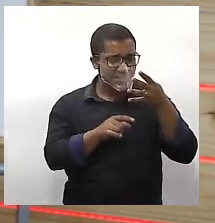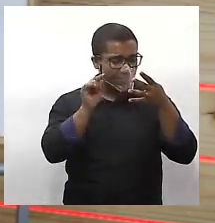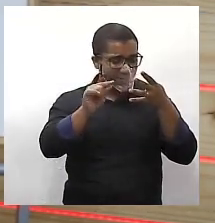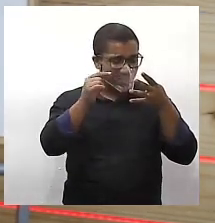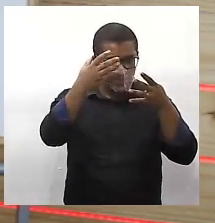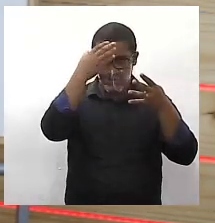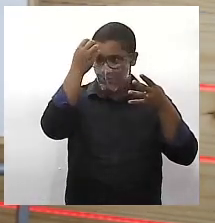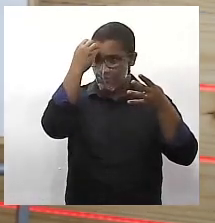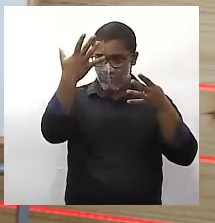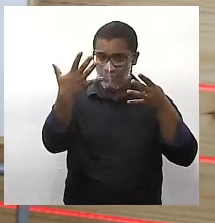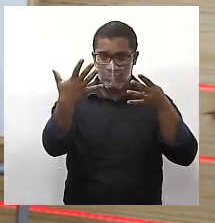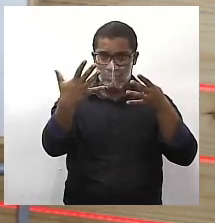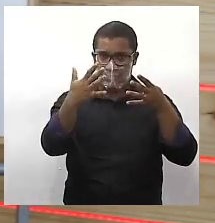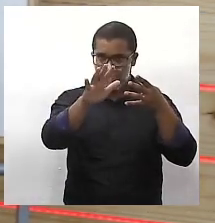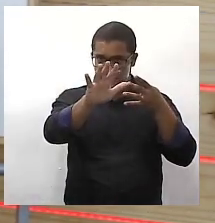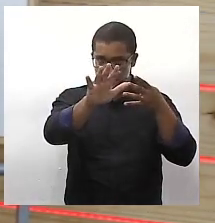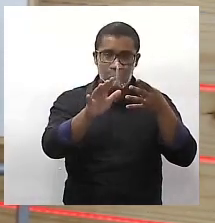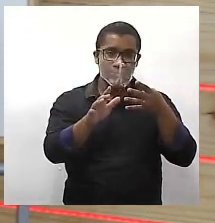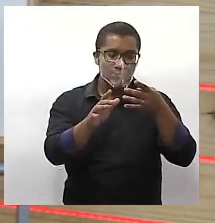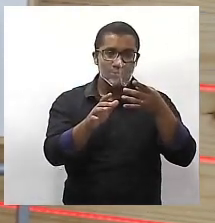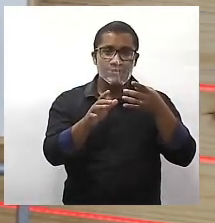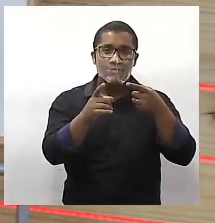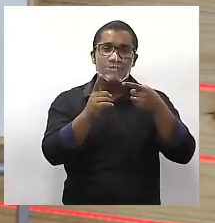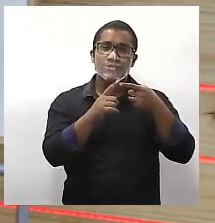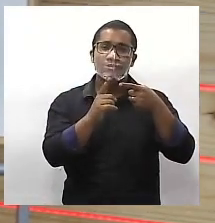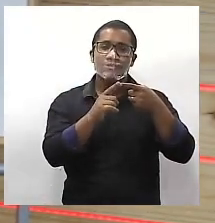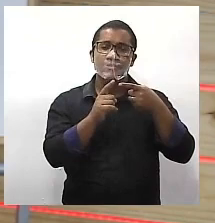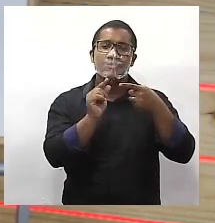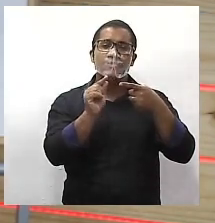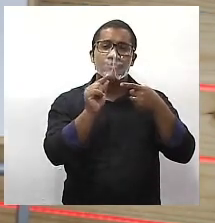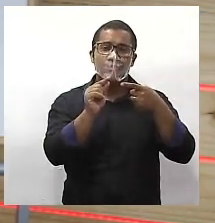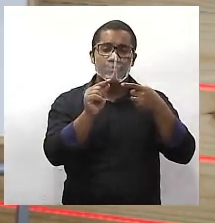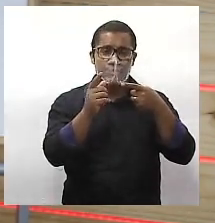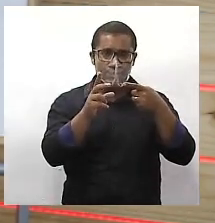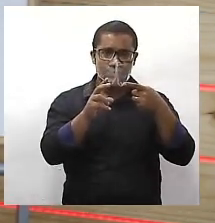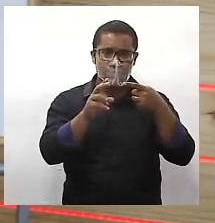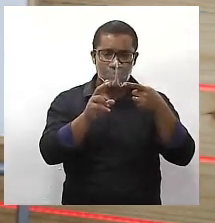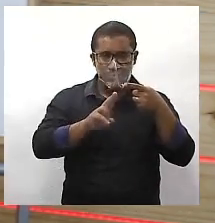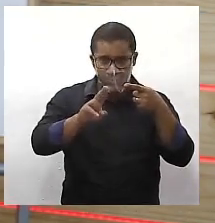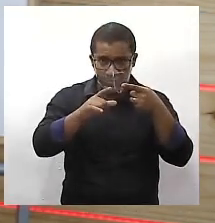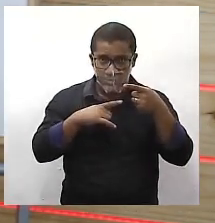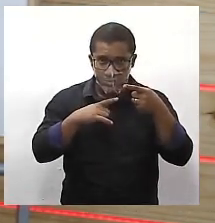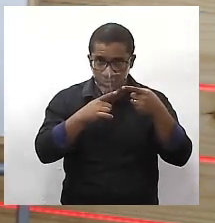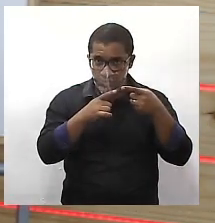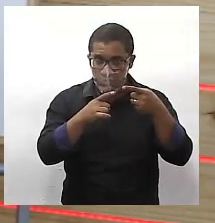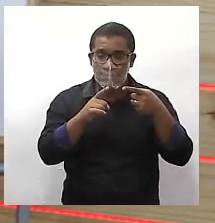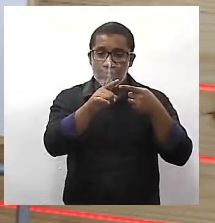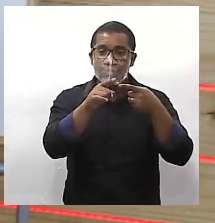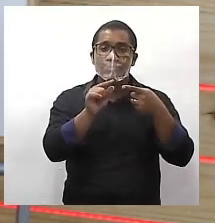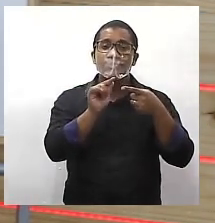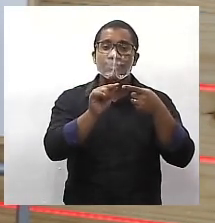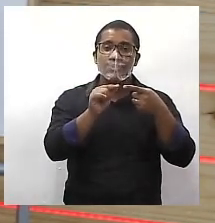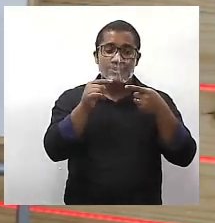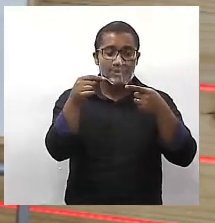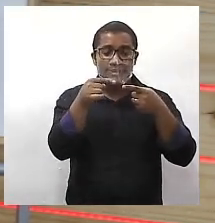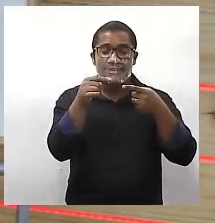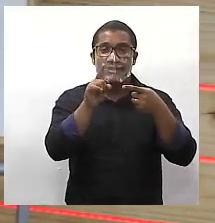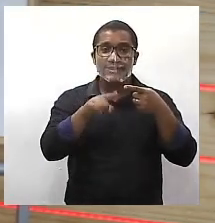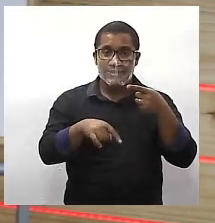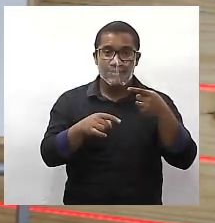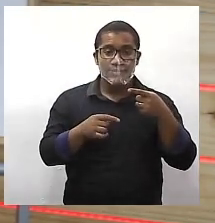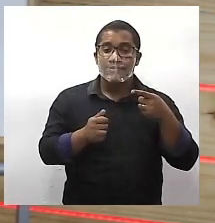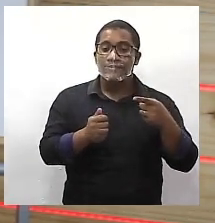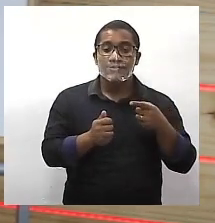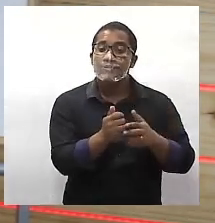para cá. Quando você trabalha com a natalidade, ou quando você usa a natalidade é o número